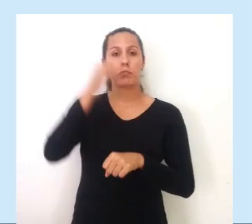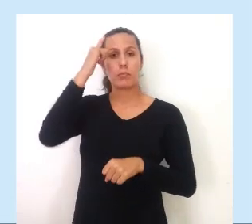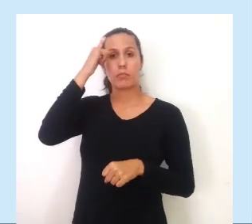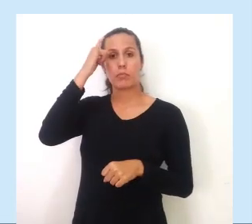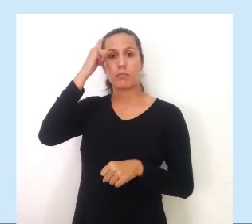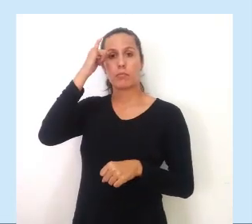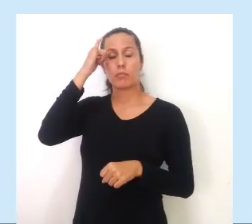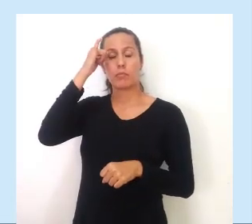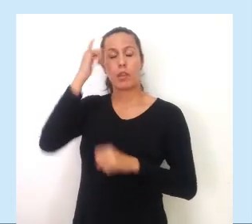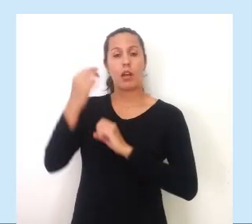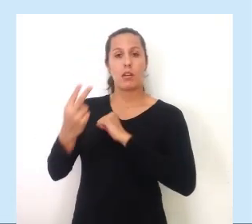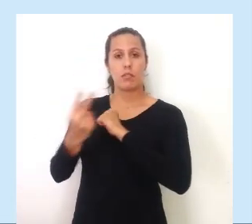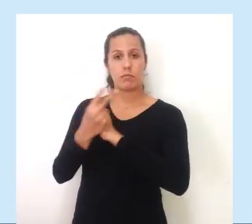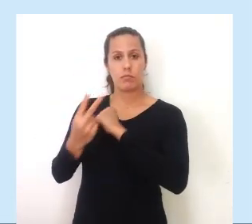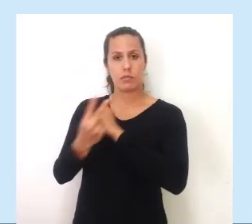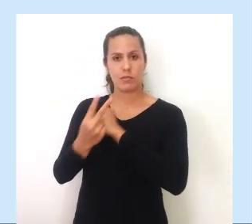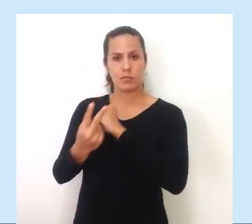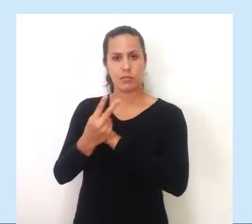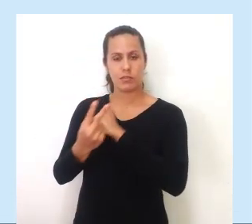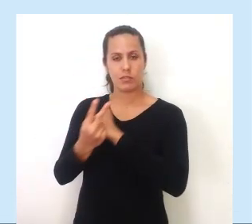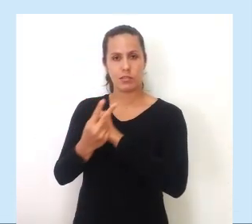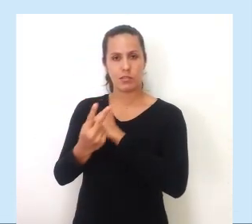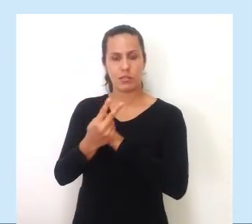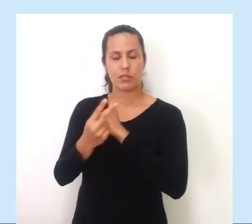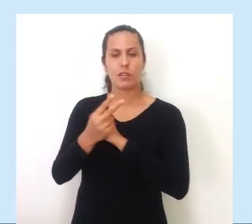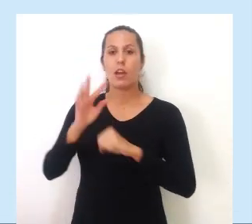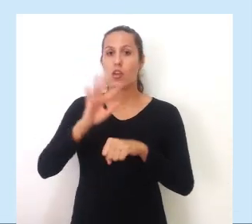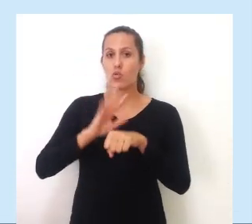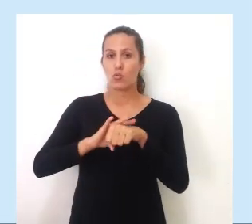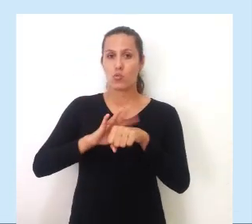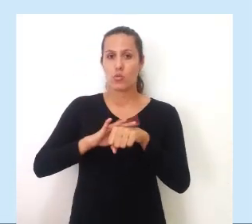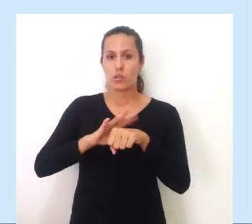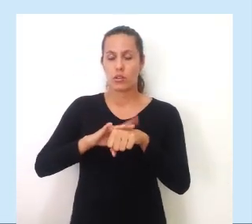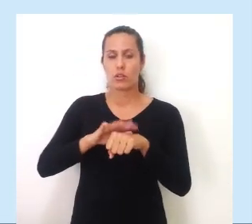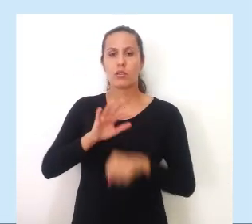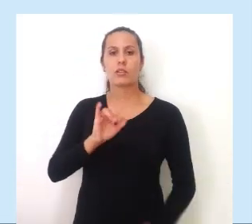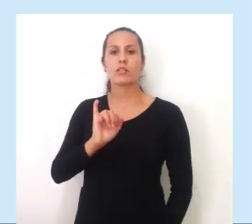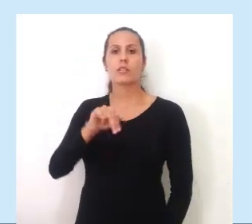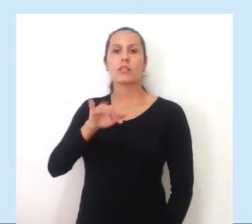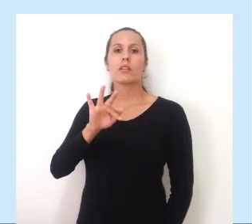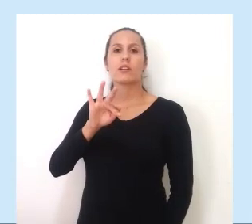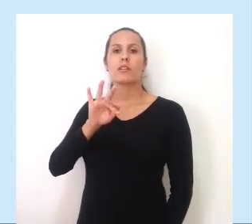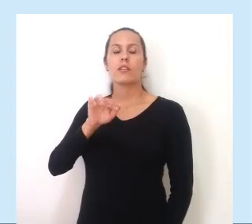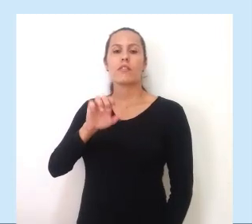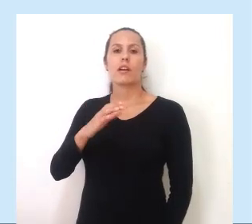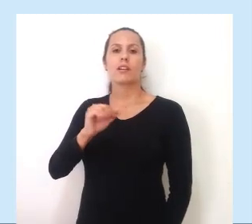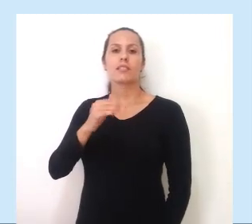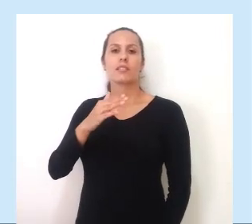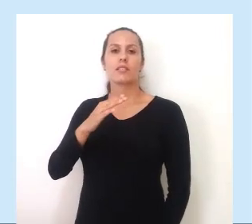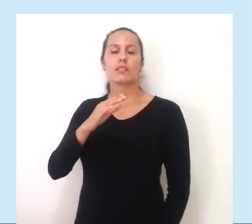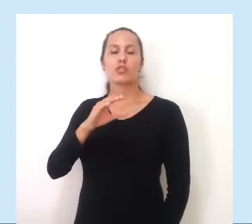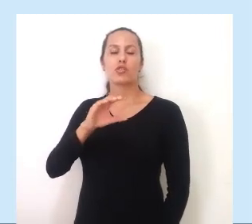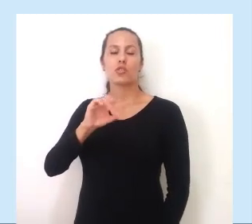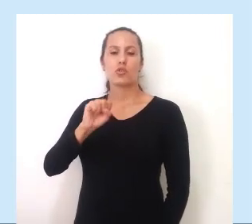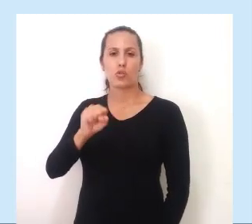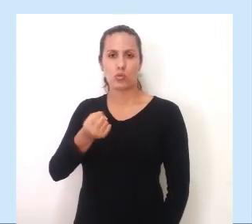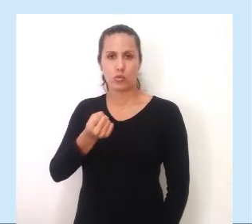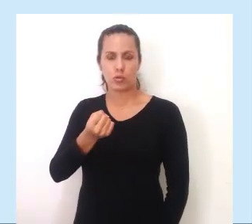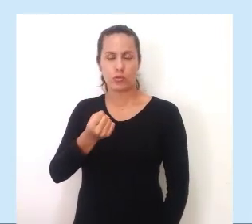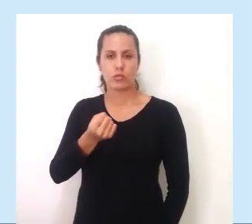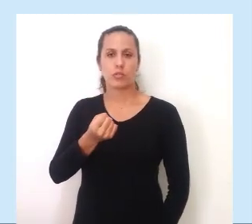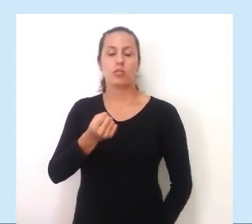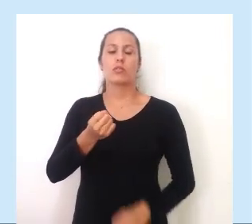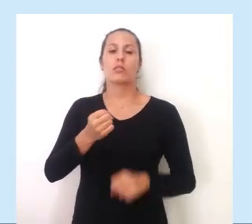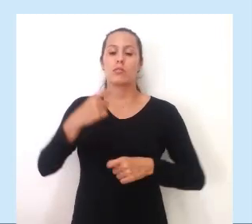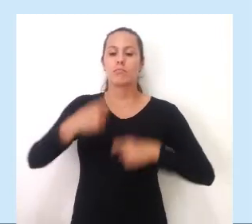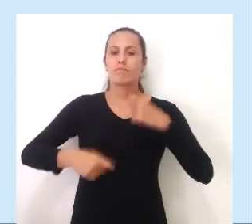para prevenir, ok? Infecções sexualmente transmissíveis, chamadas de